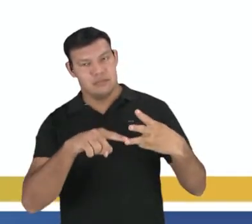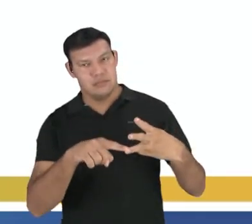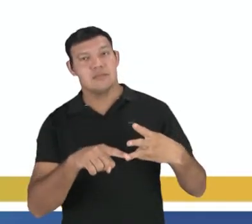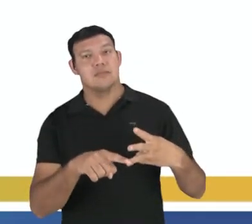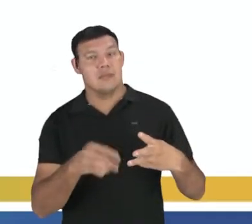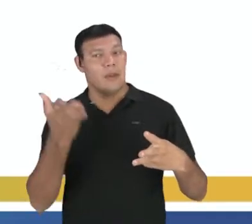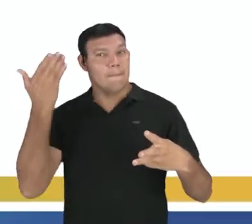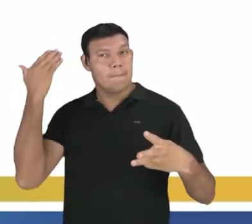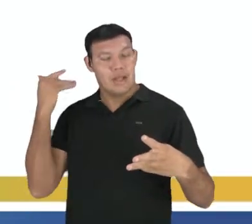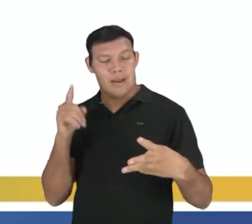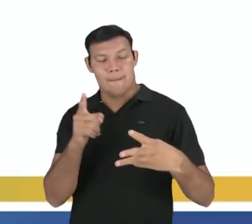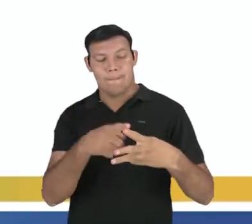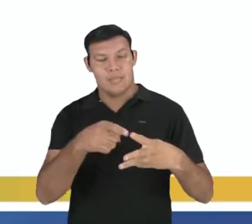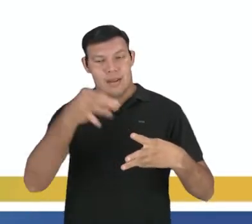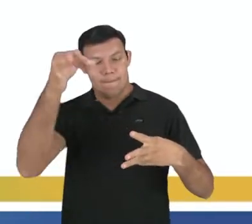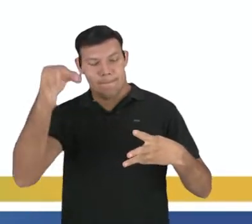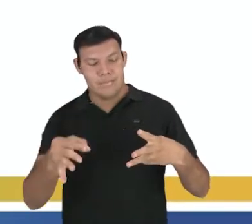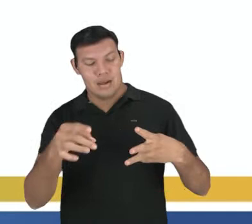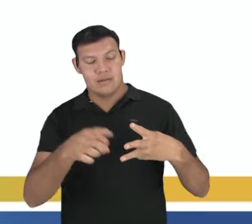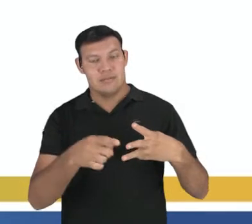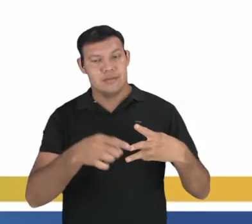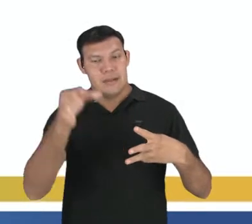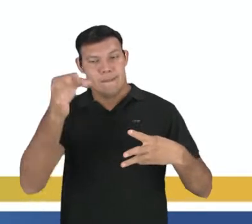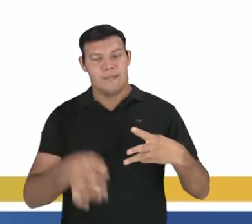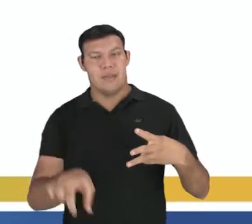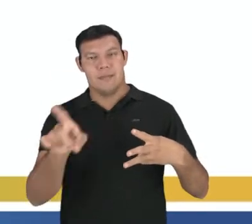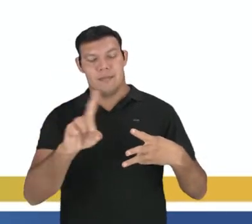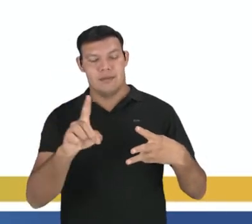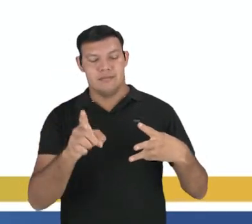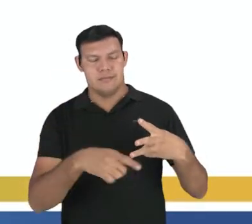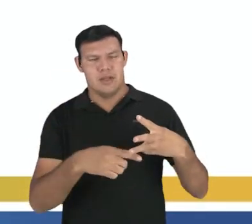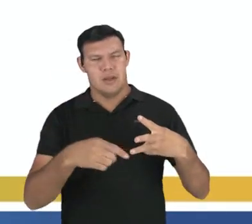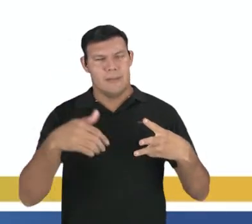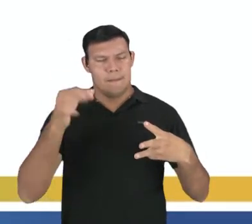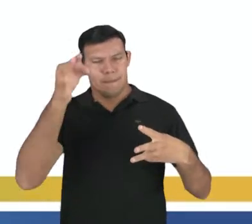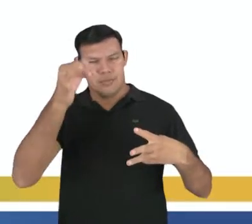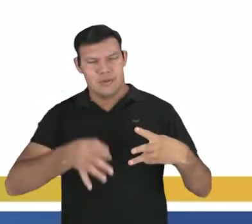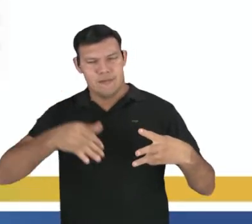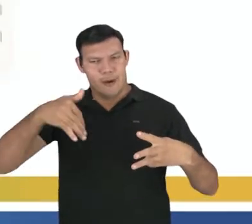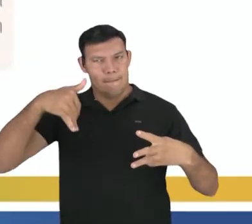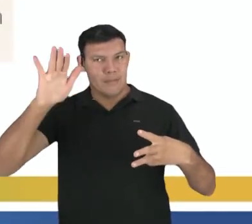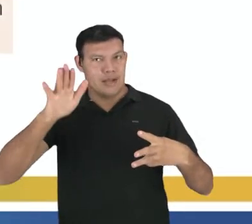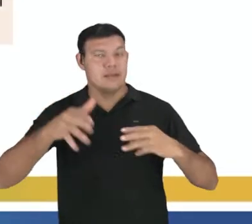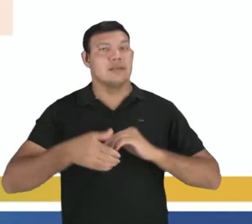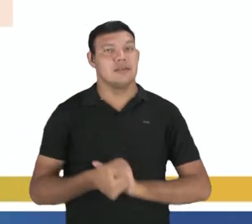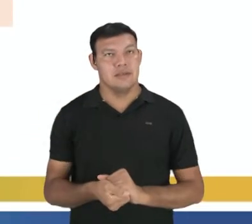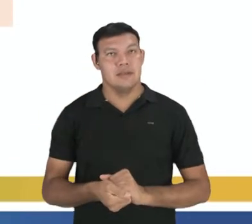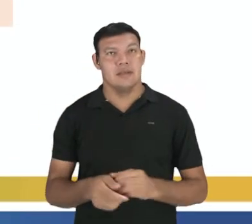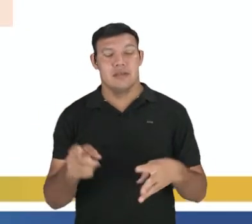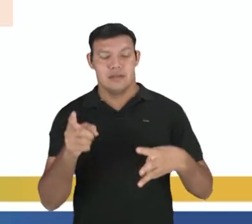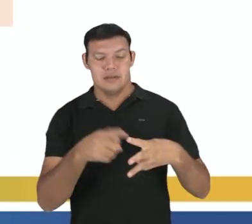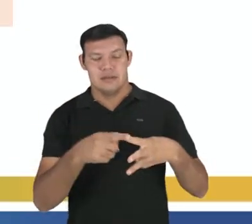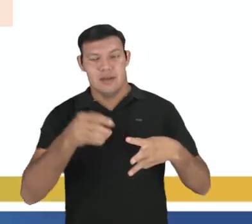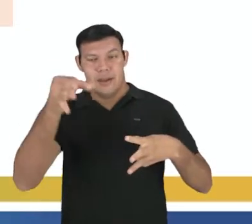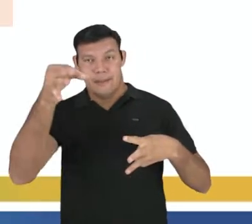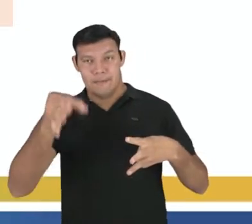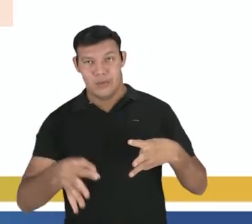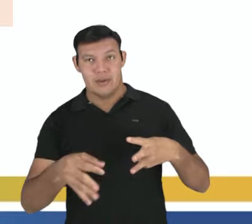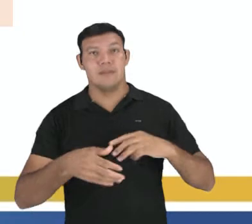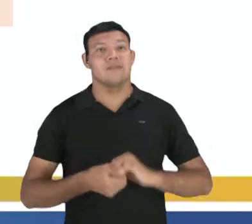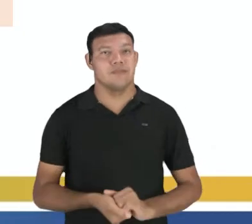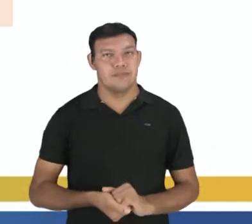tipos de pretérito: pretérito perfeito, pretérito imperfeito e pretérito mais que perfeito. O pretérito